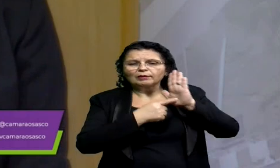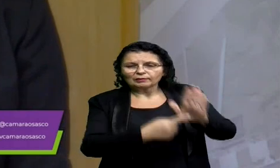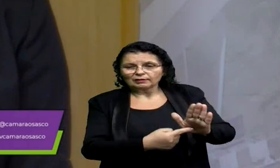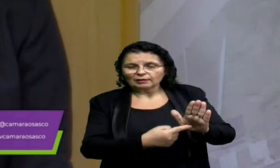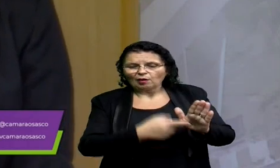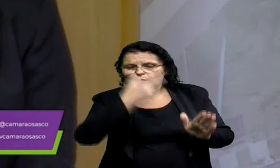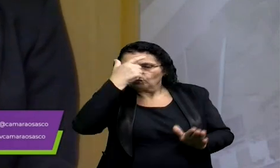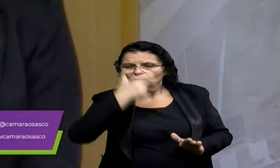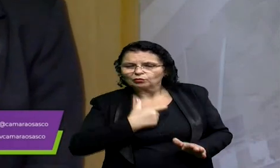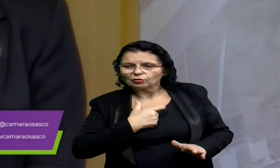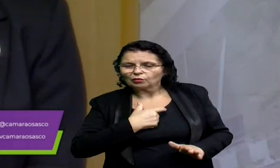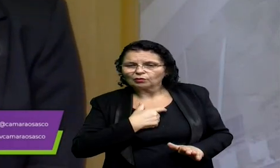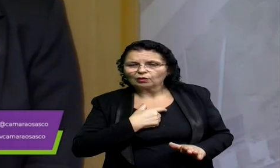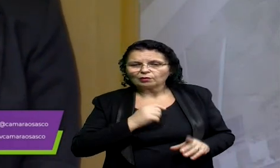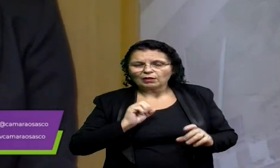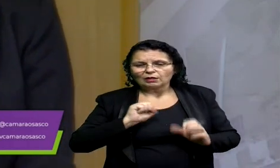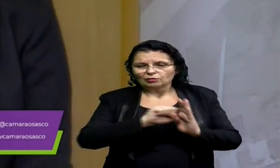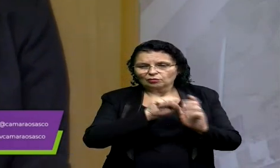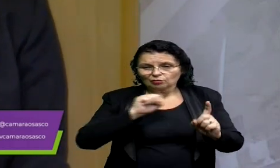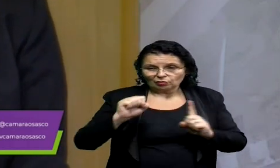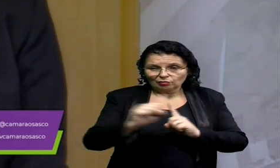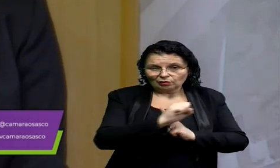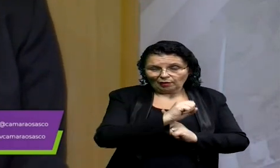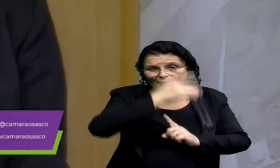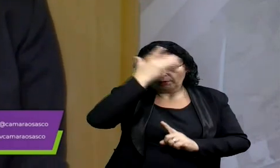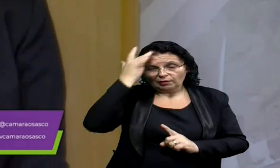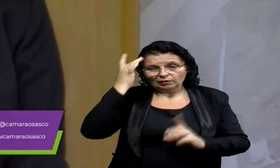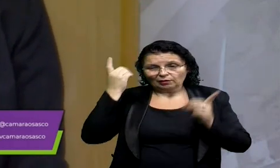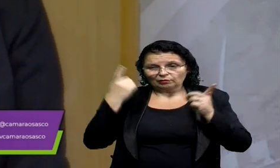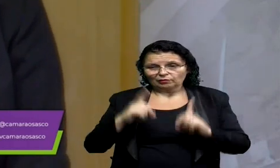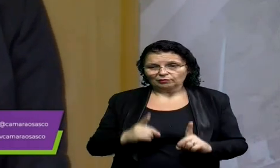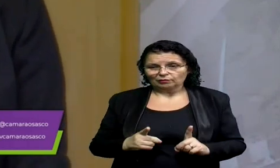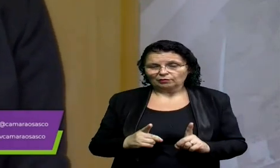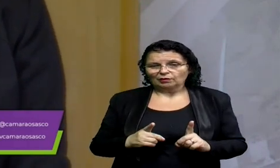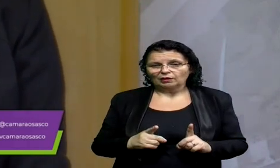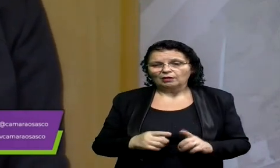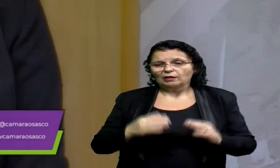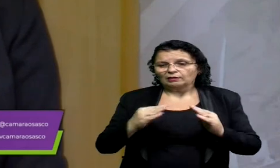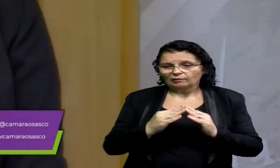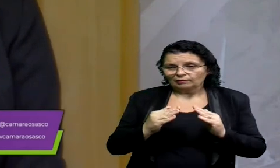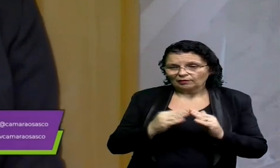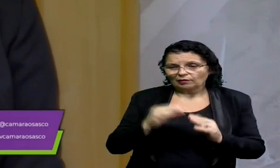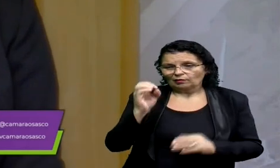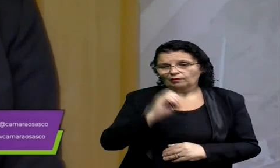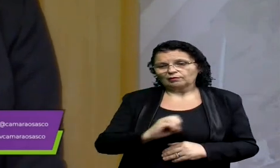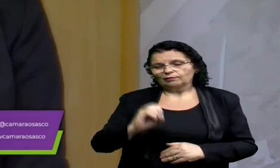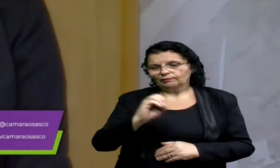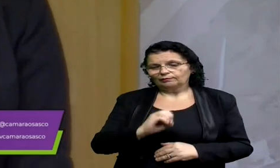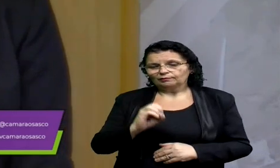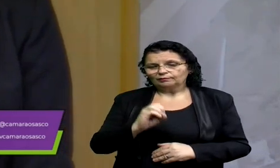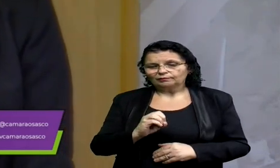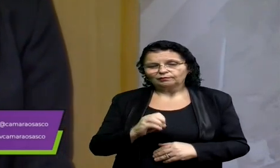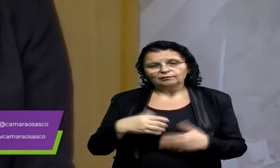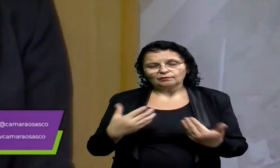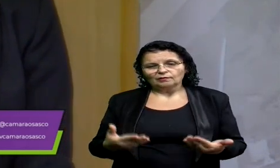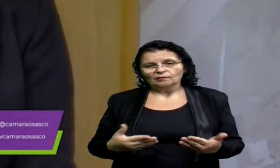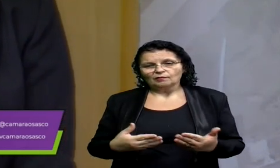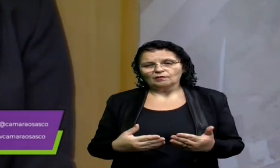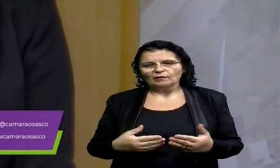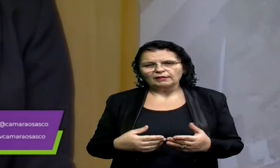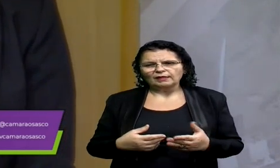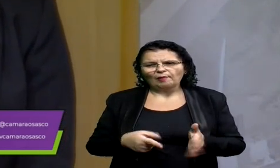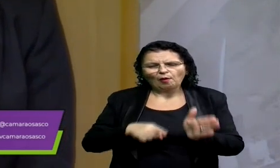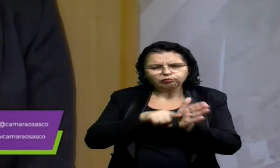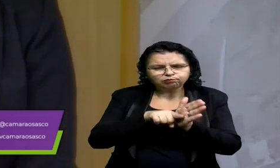caracterização socioeconômica de pessoas com deficiências residentes no município de Osasco então este senso